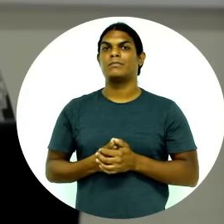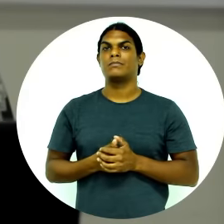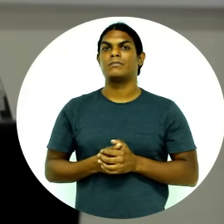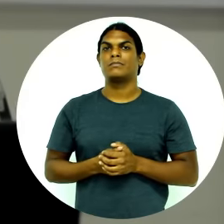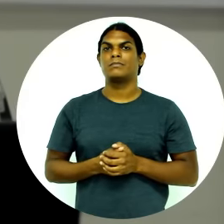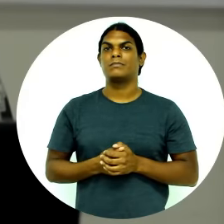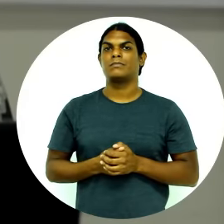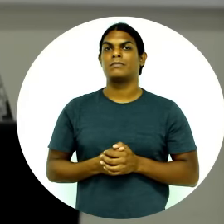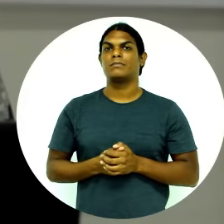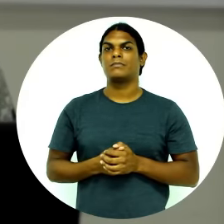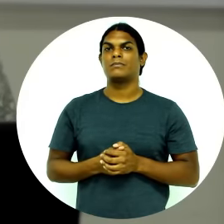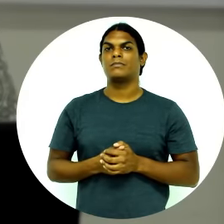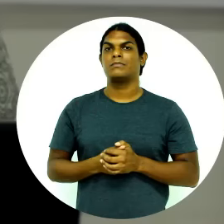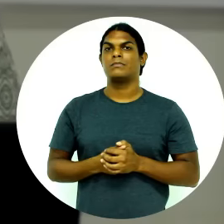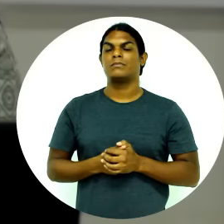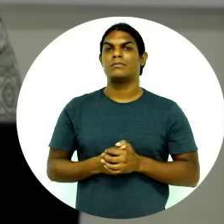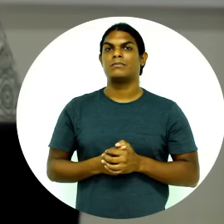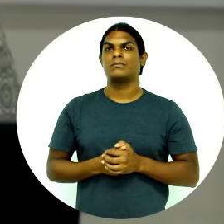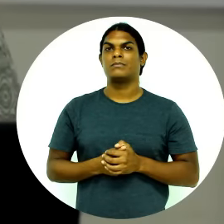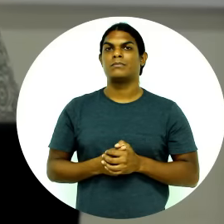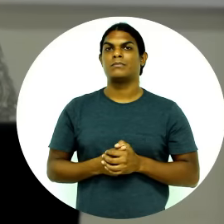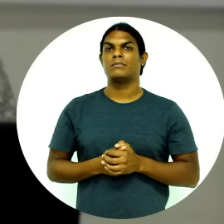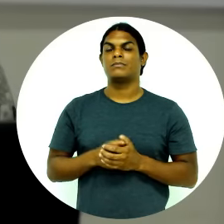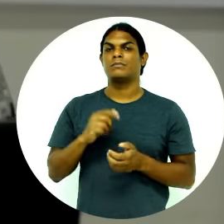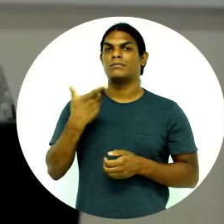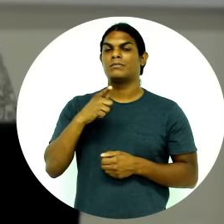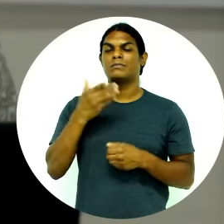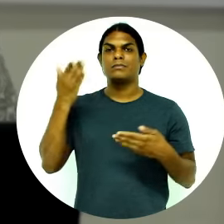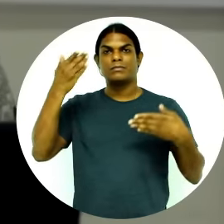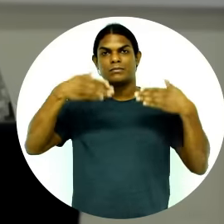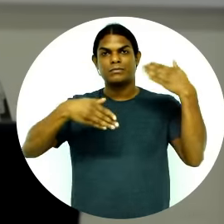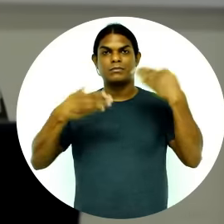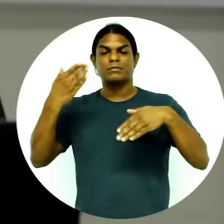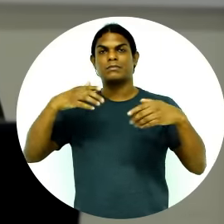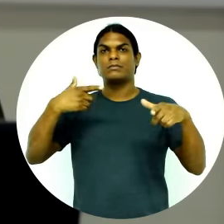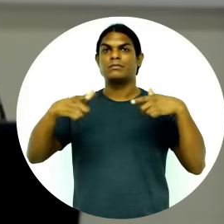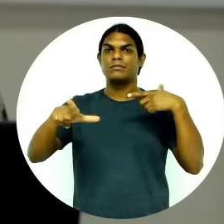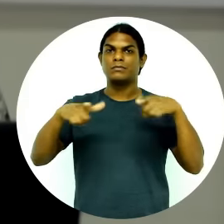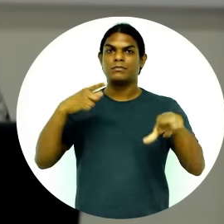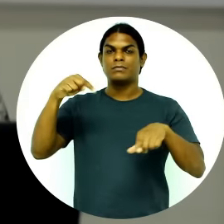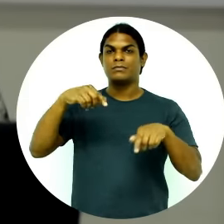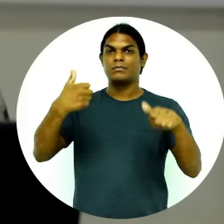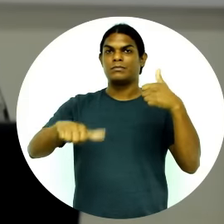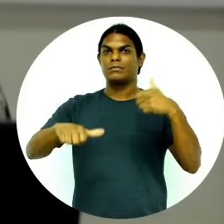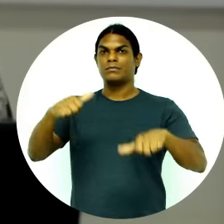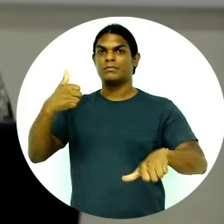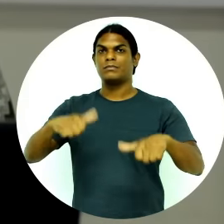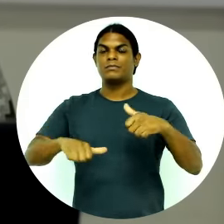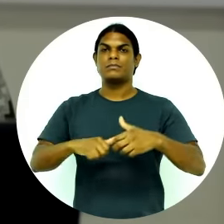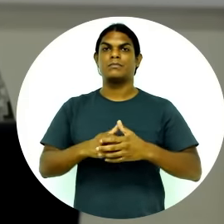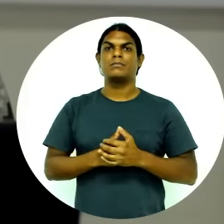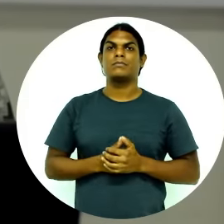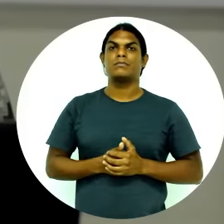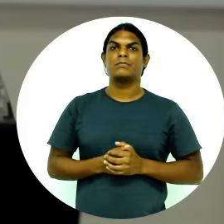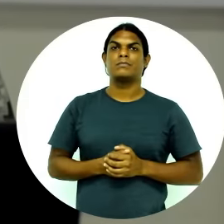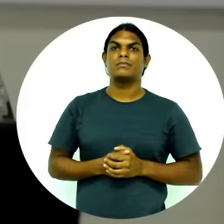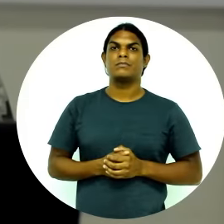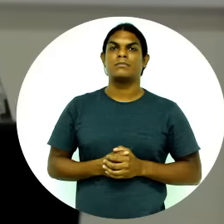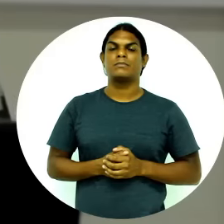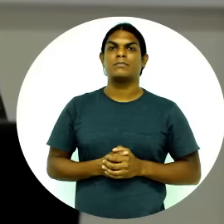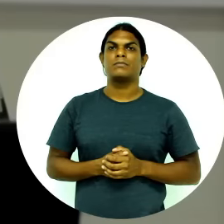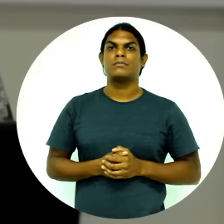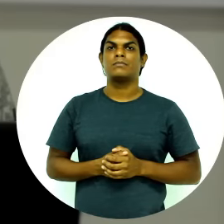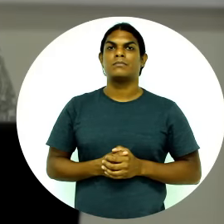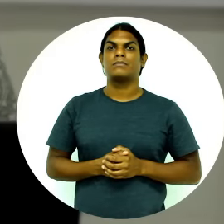Desvantagens: complexidade no planejamento e na construção do instrumento, nenhuma participação ativa do avaliado e técnica